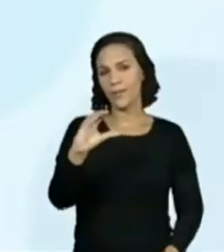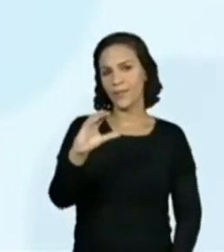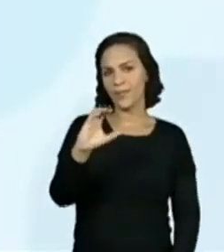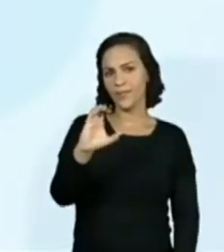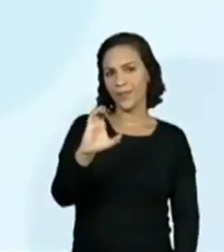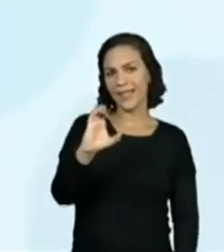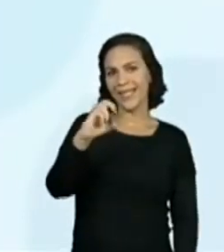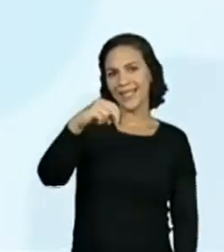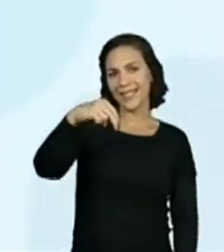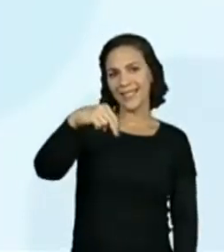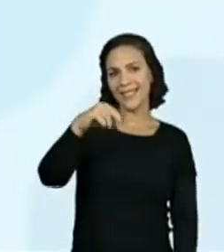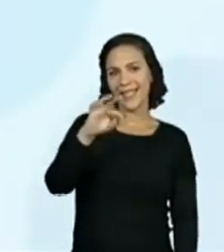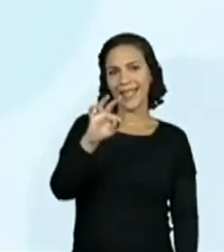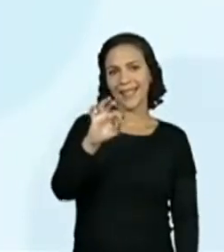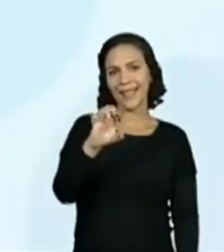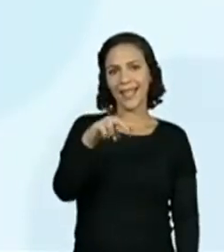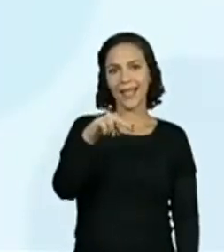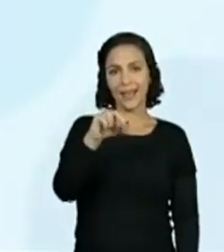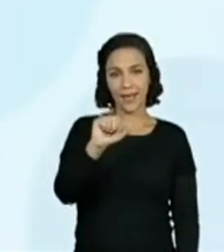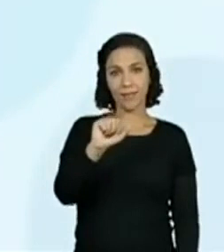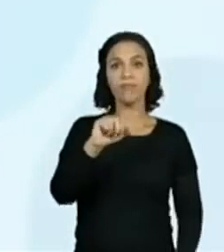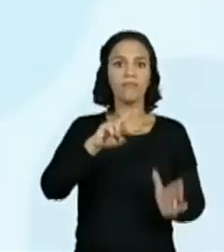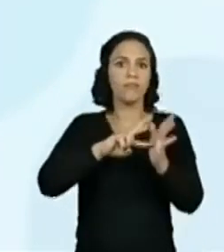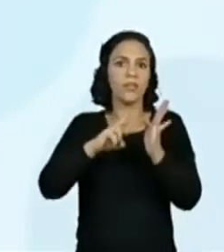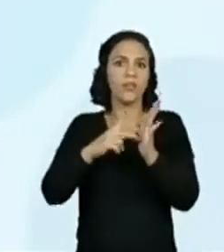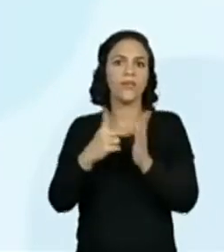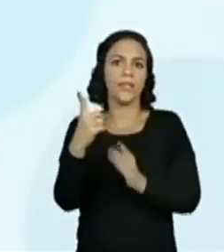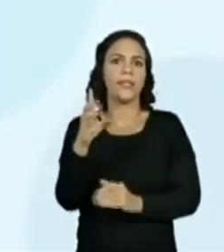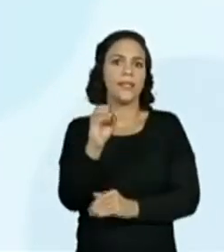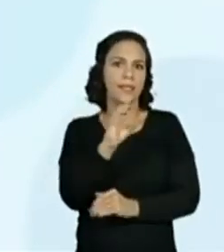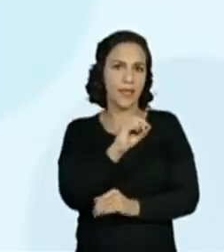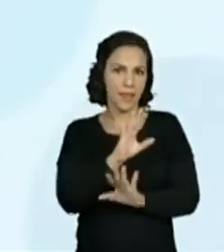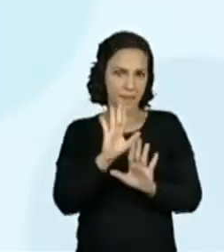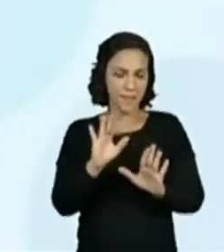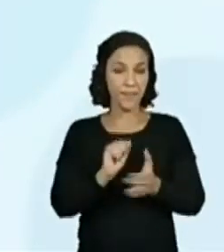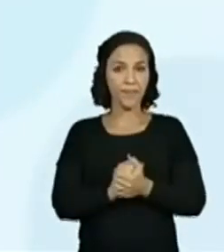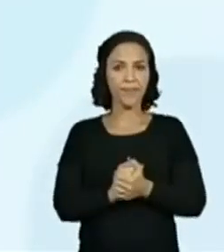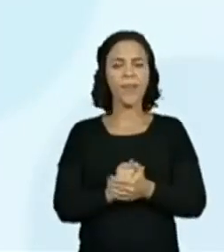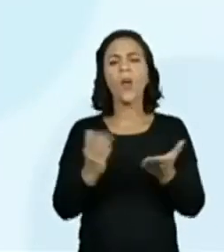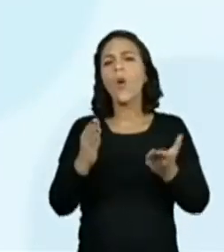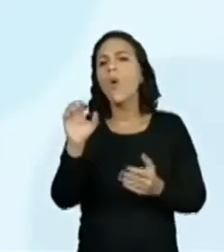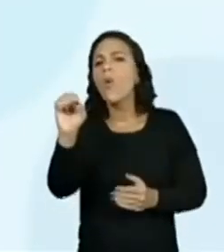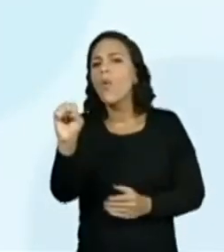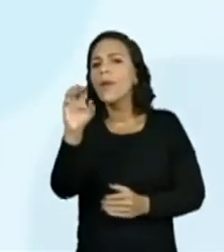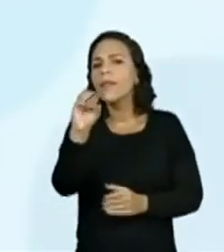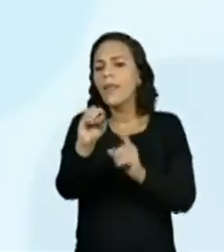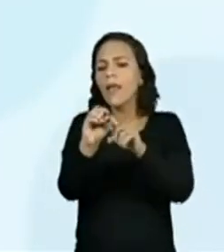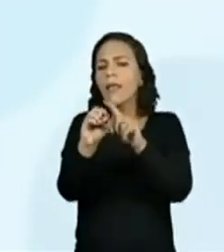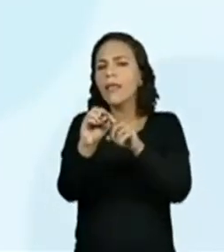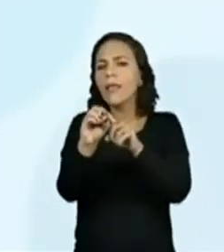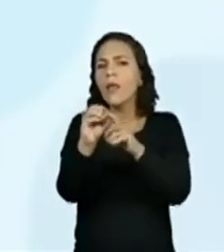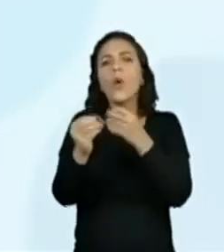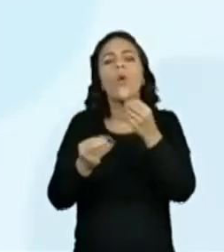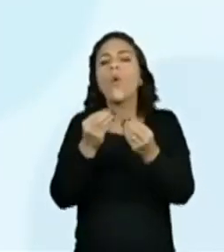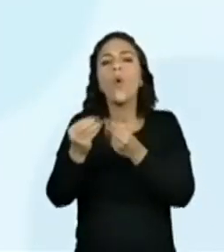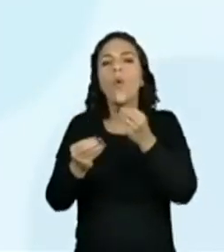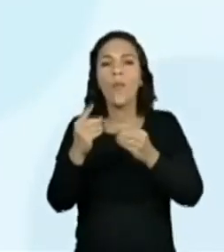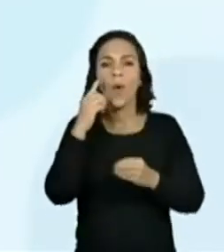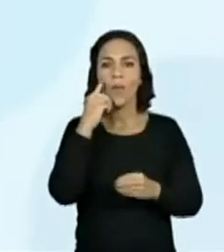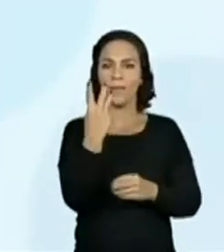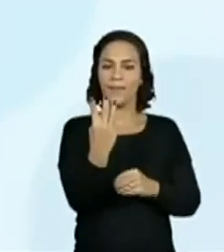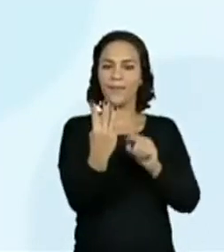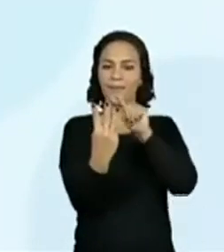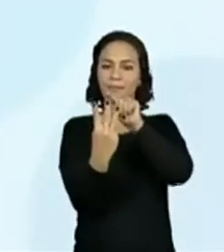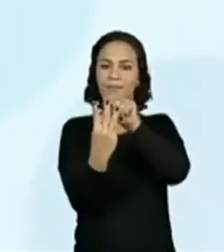184. 80, então eu vou representar pelo algarismo 8? Exatamente, são 8 dezenas. E o